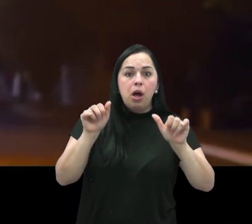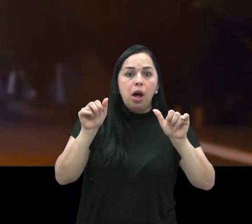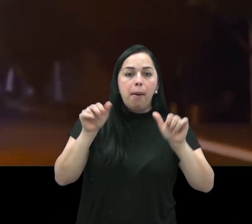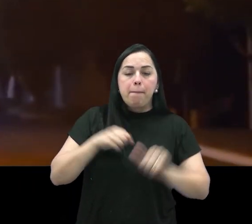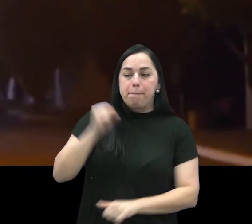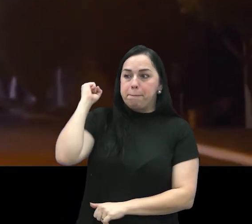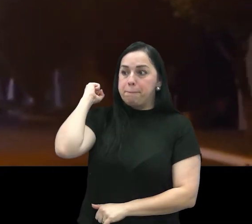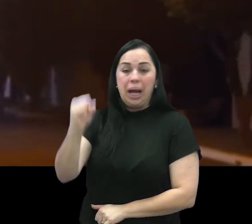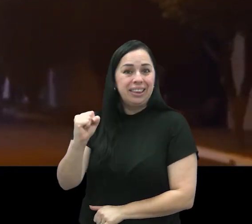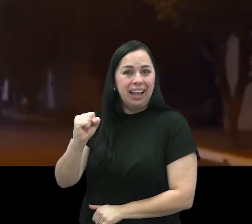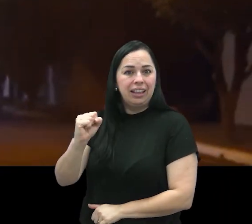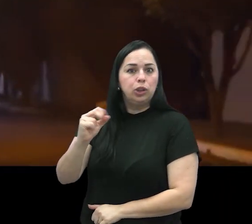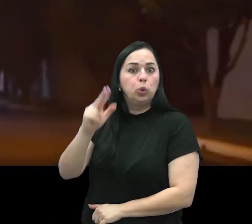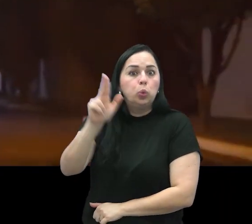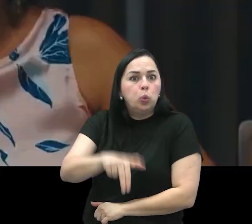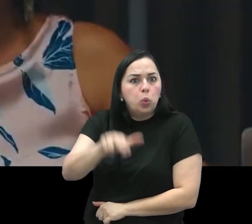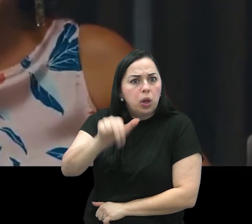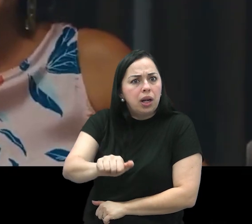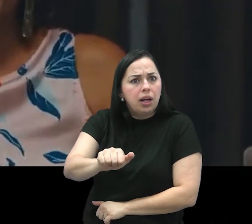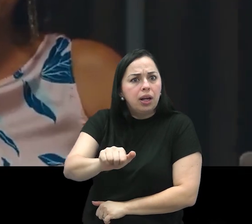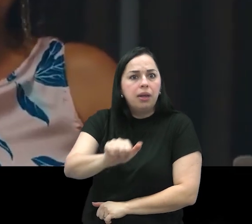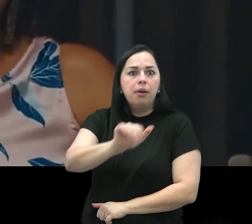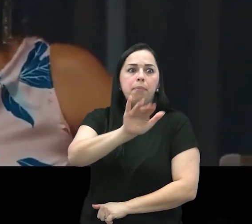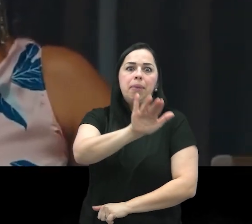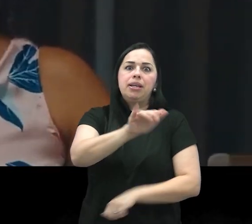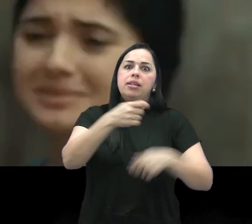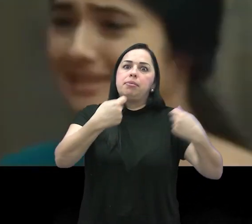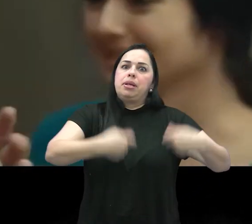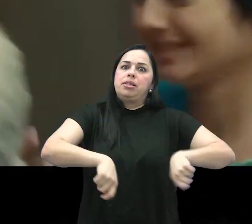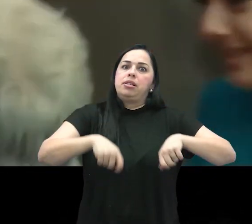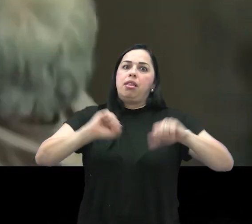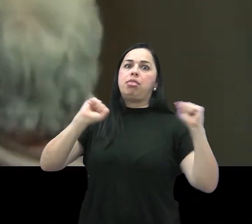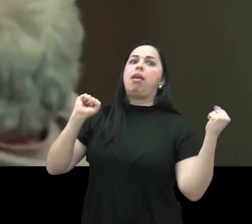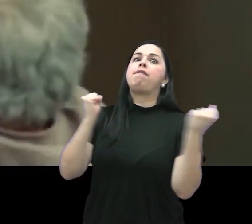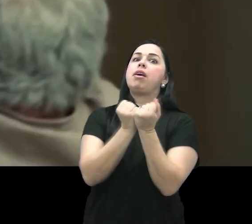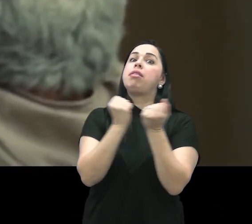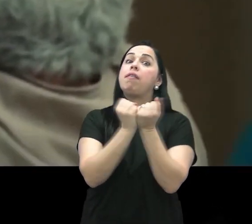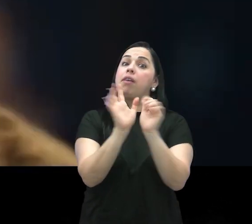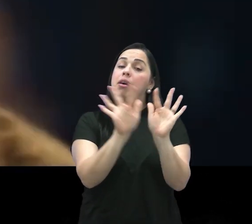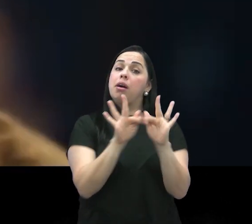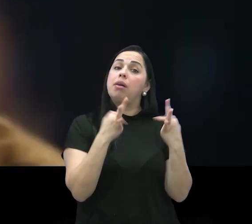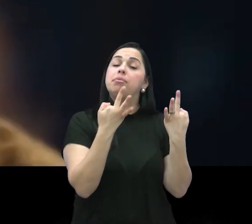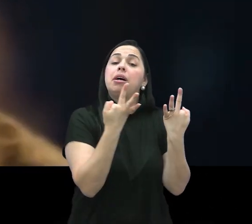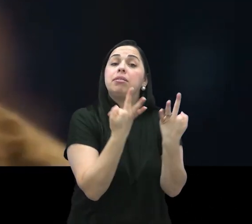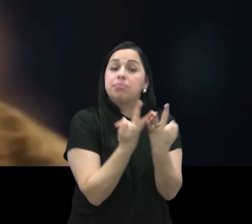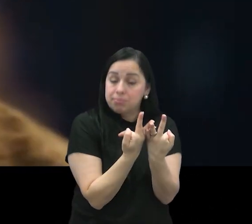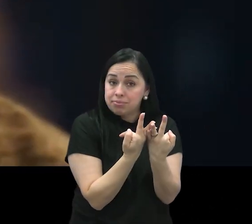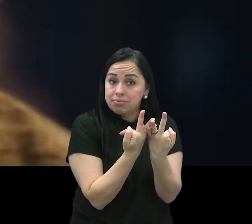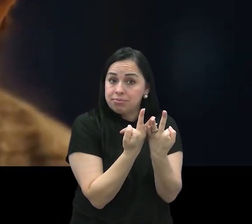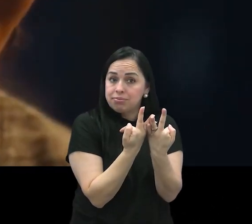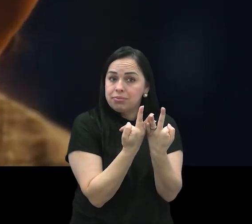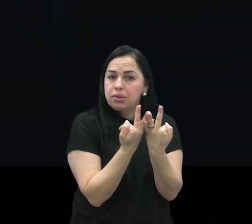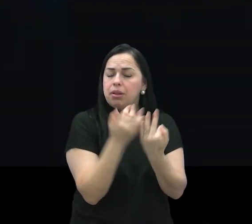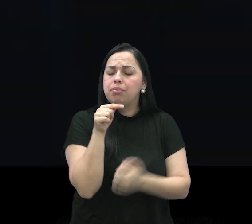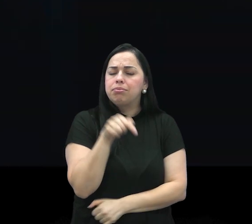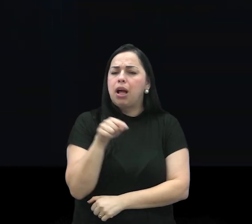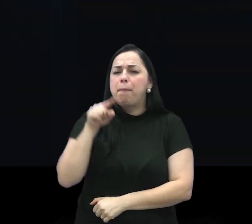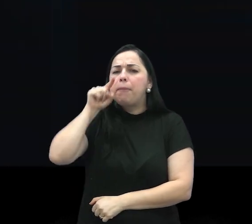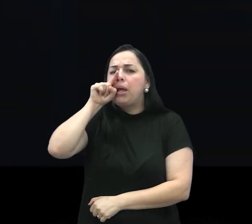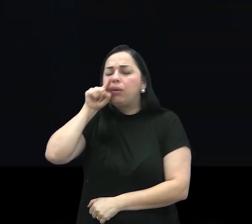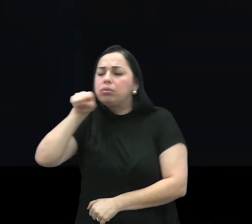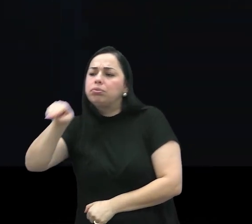nunca matará, mesmo que um ente querido esteja correndo perigo,